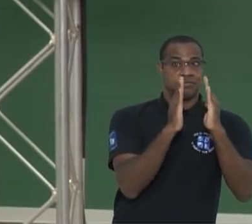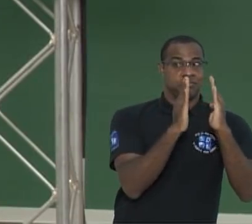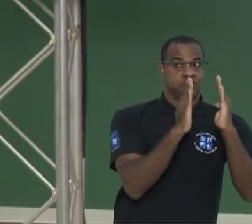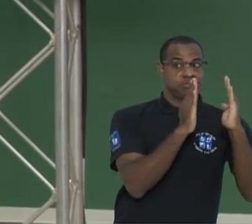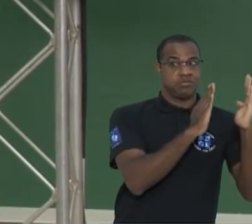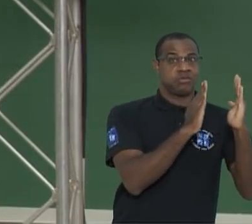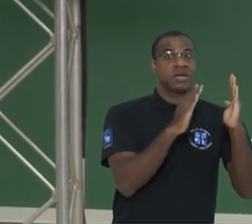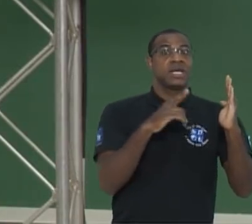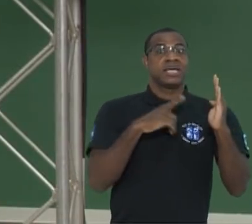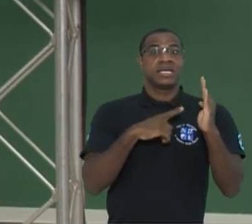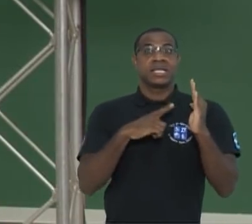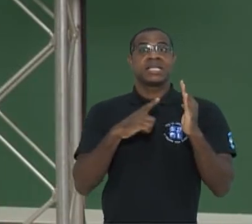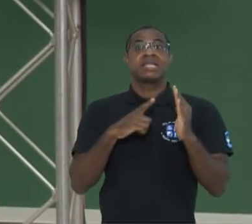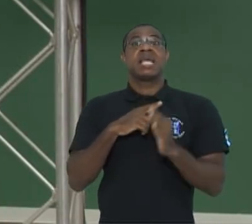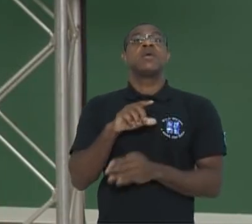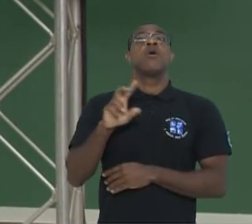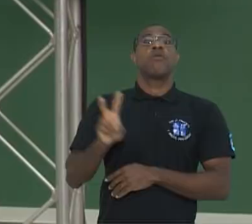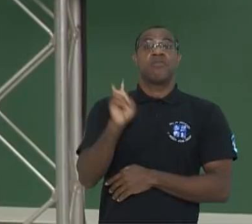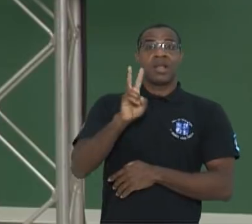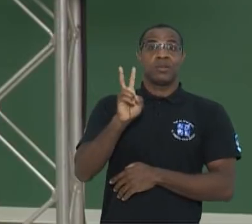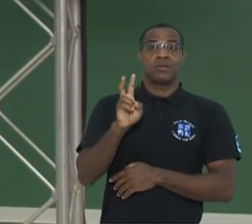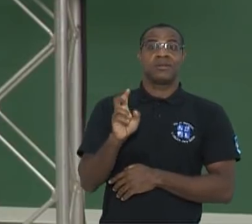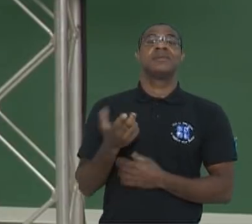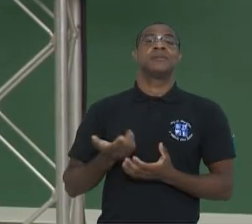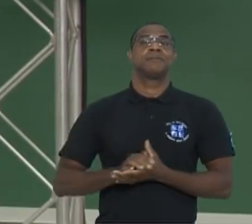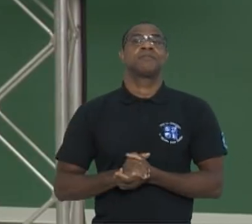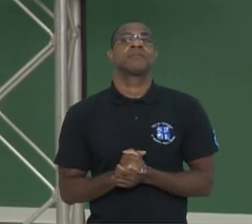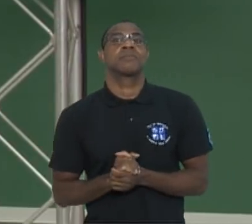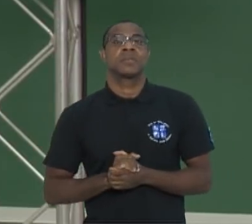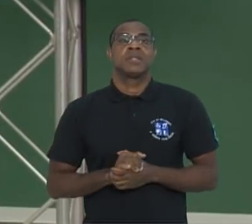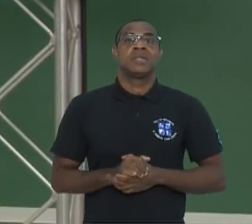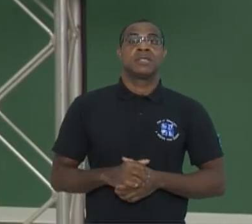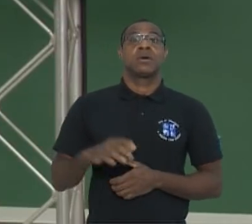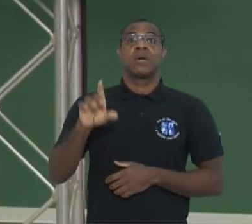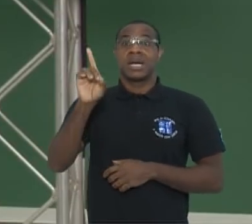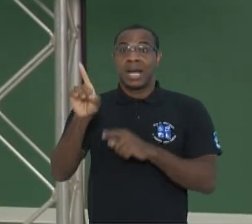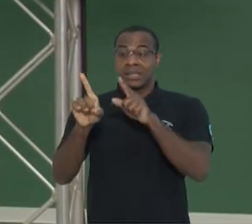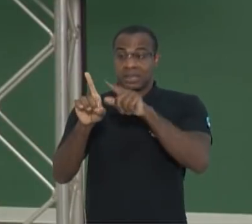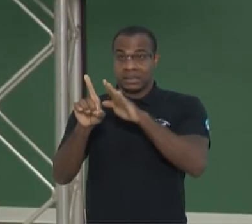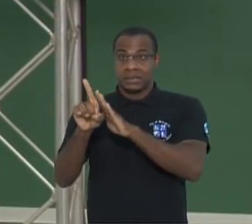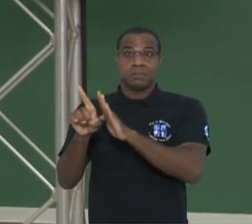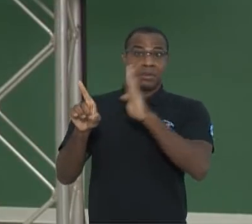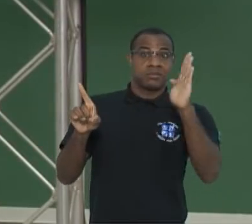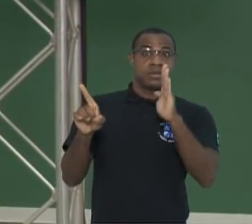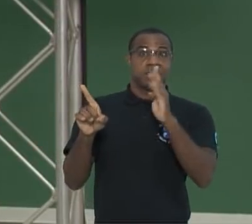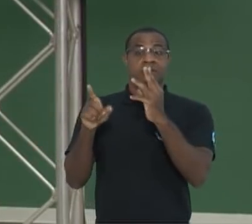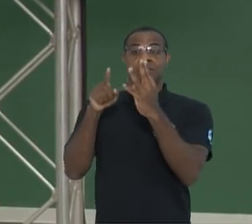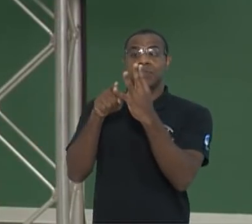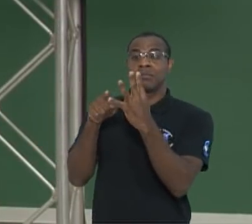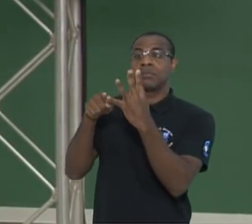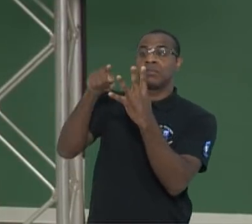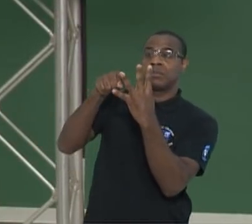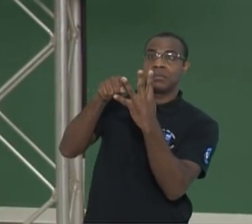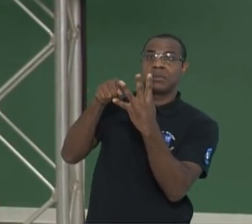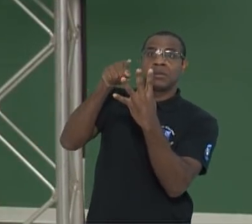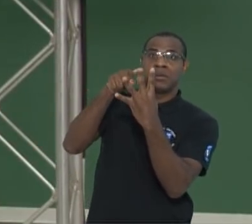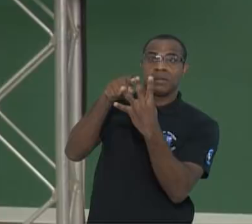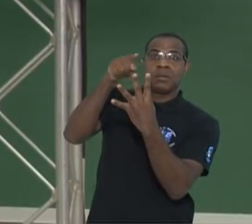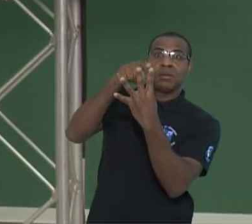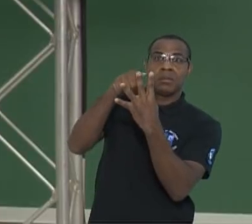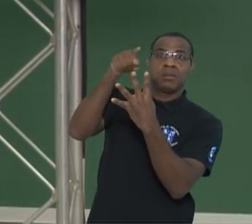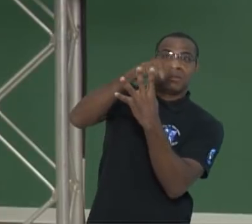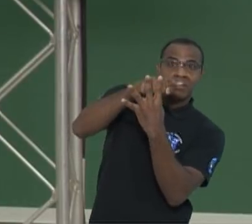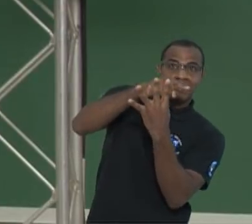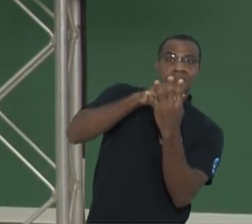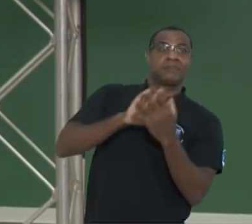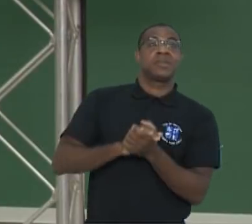valor. Que é a mesma coisa a multiplicação de 0,01. 001. Quando eu for da